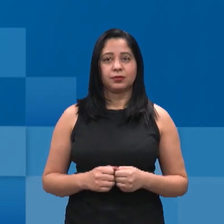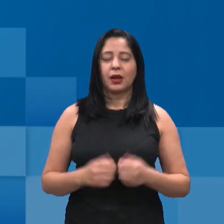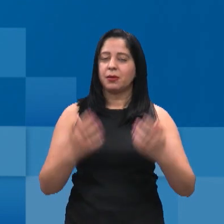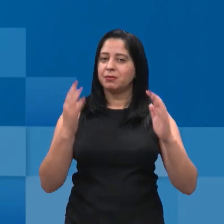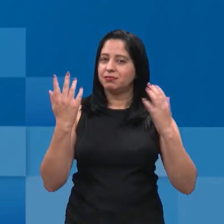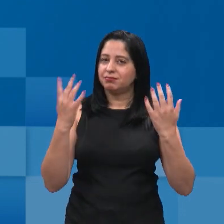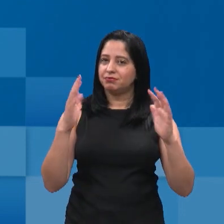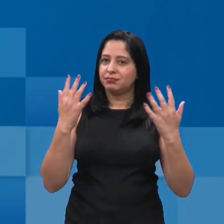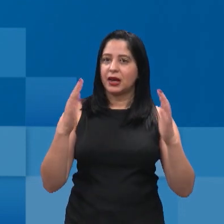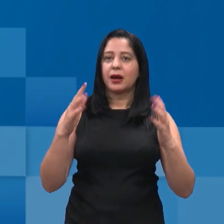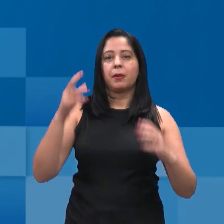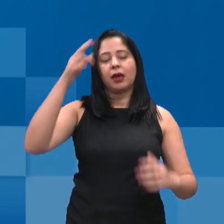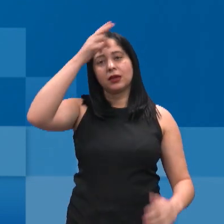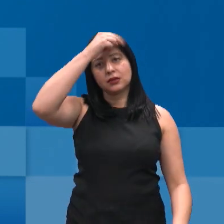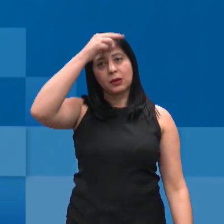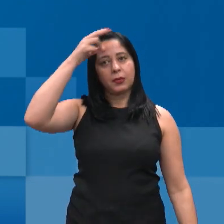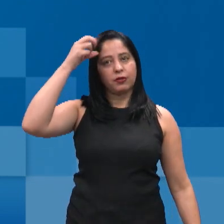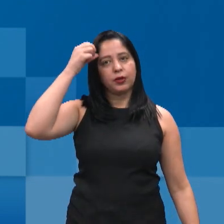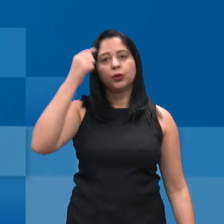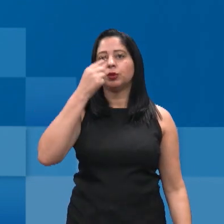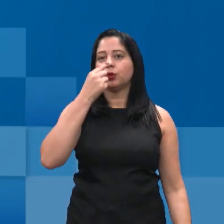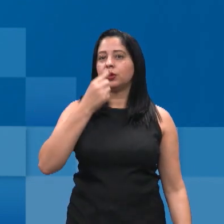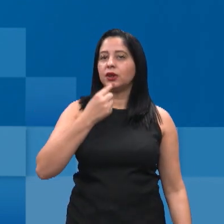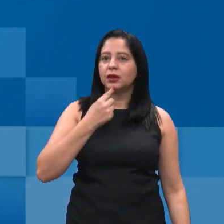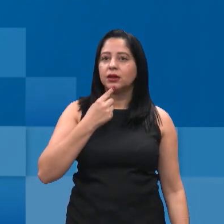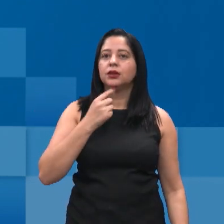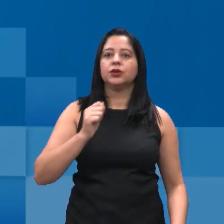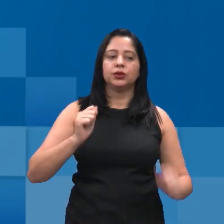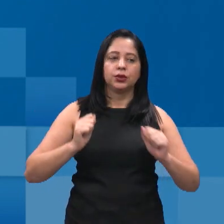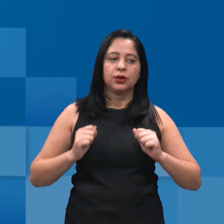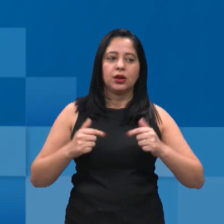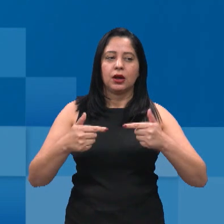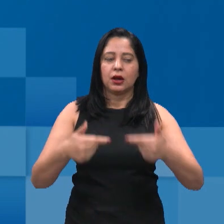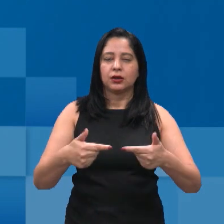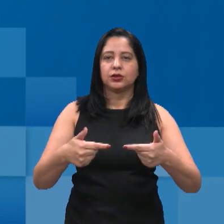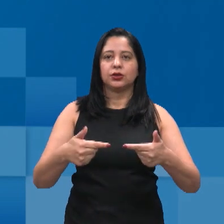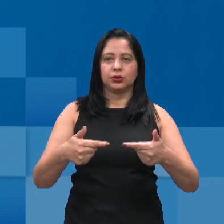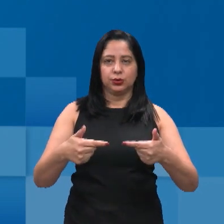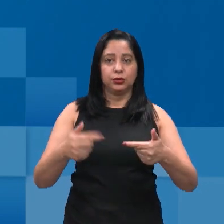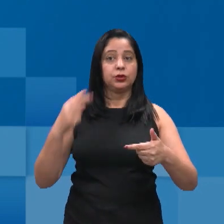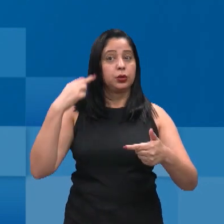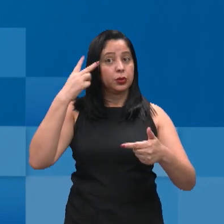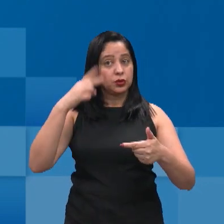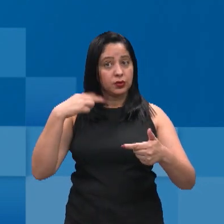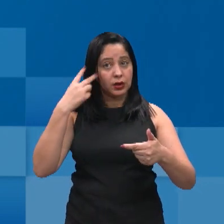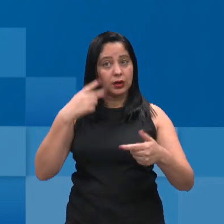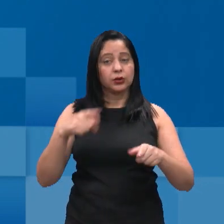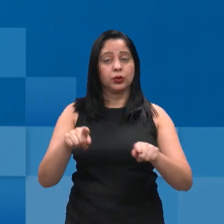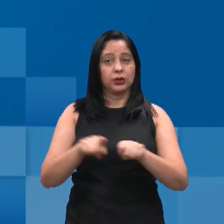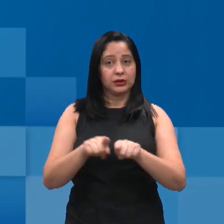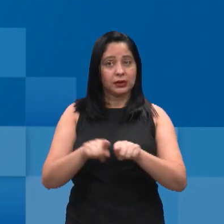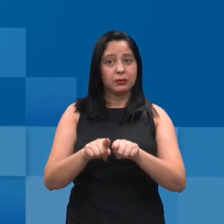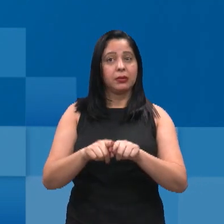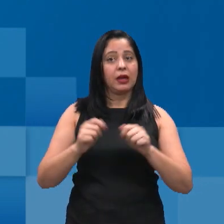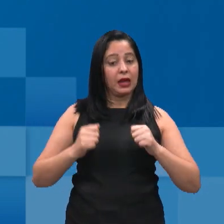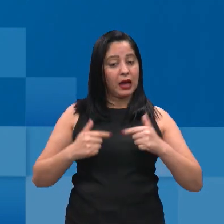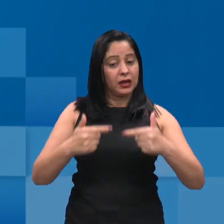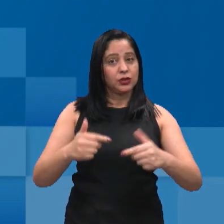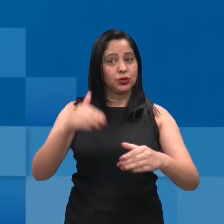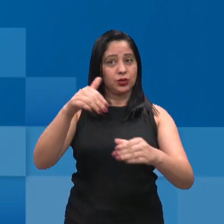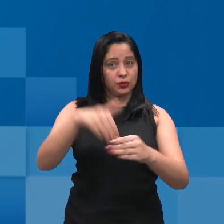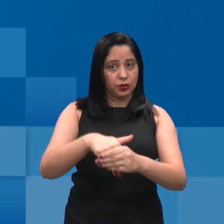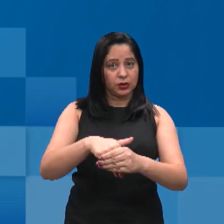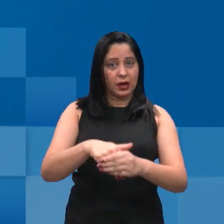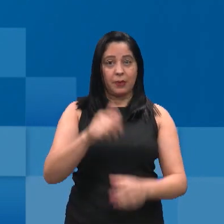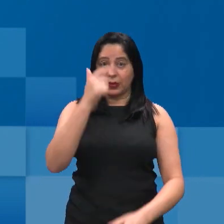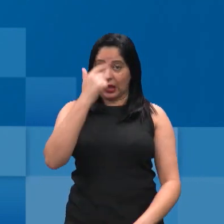parabenizar a Prefeitura, o prefeito Anderson Faria, por essa iniciativa, aos vereadores que votaram. O presidente só vota